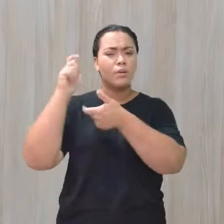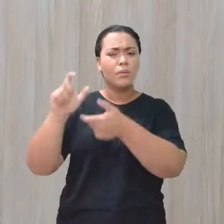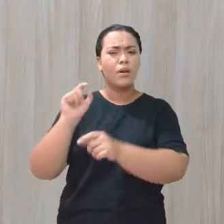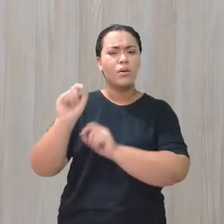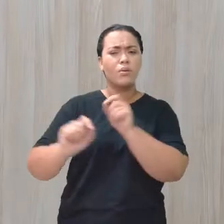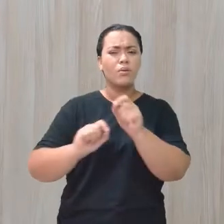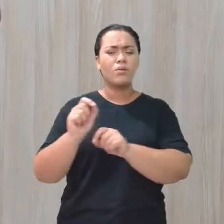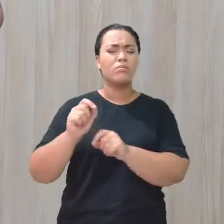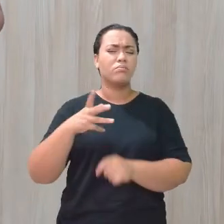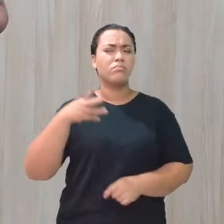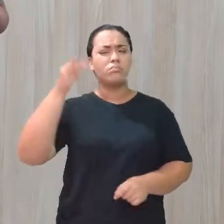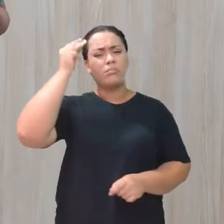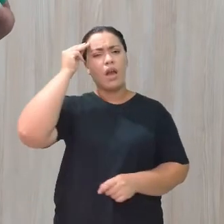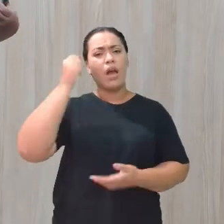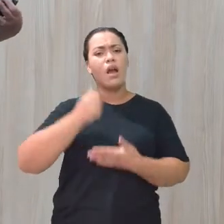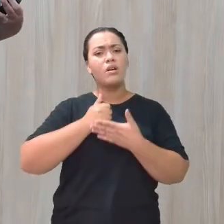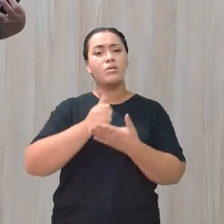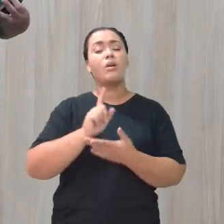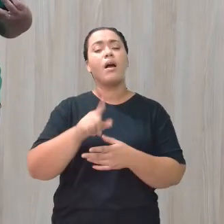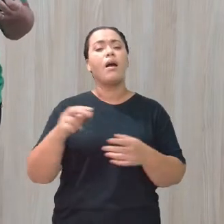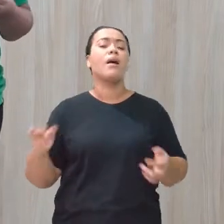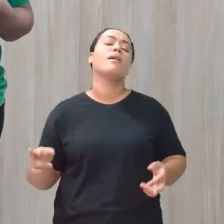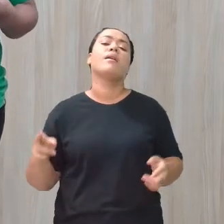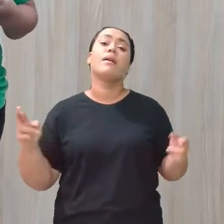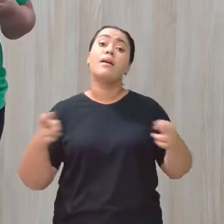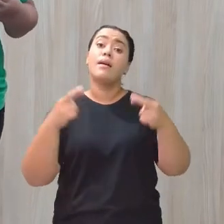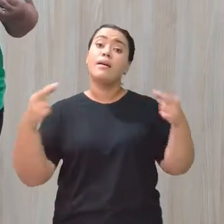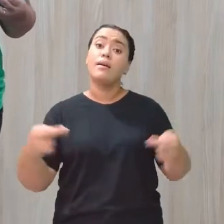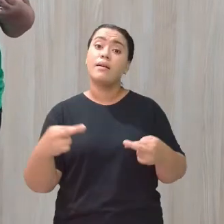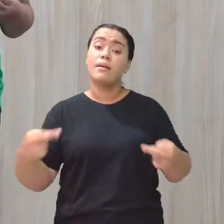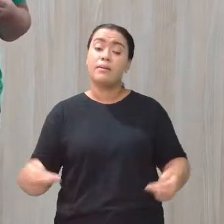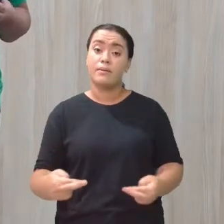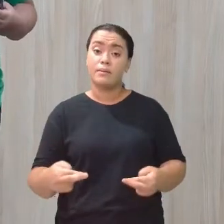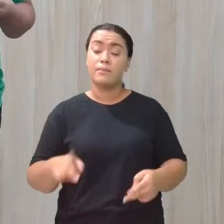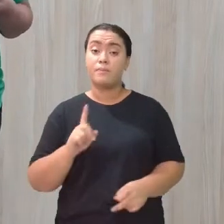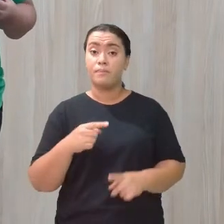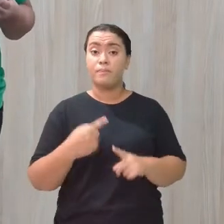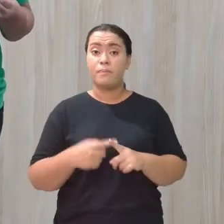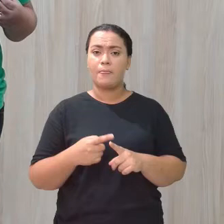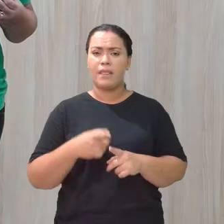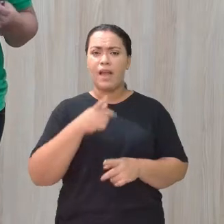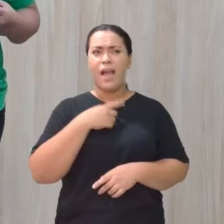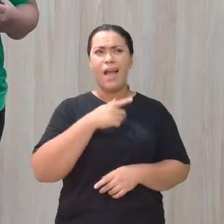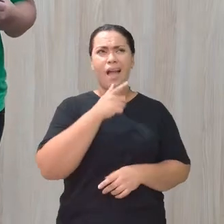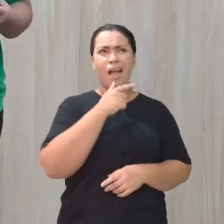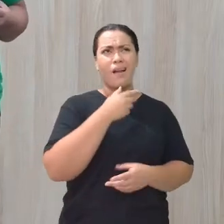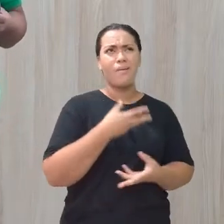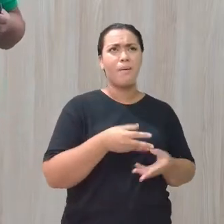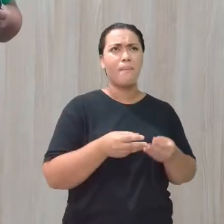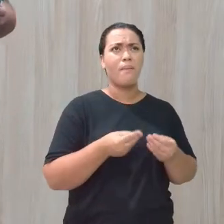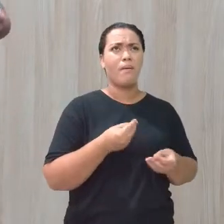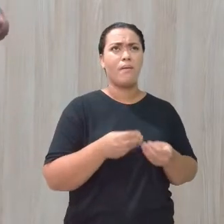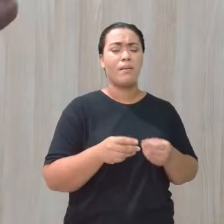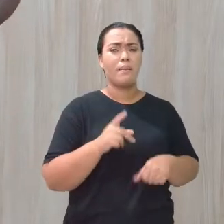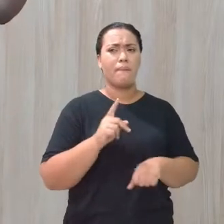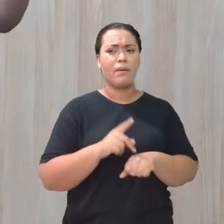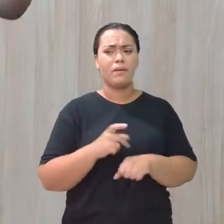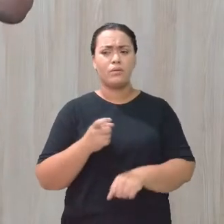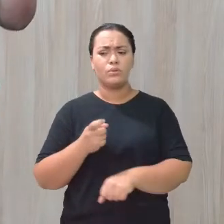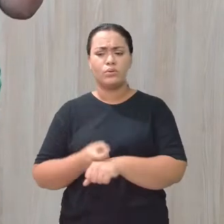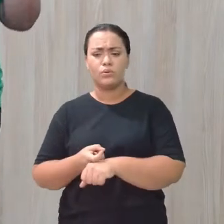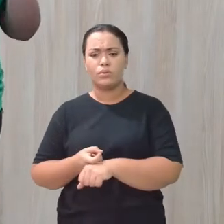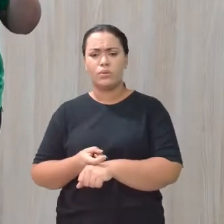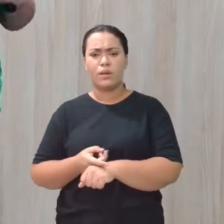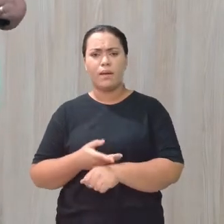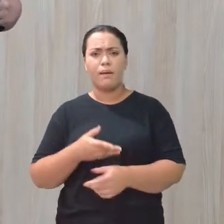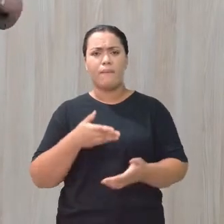a memorização? A rima. Tanto é que quando eu falei água mole em pedra dura, tanto